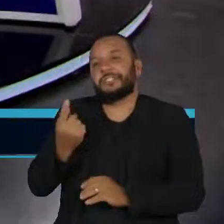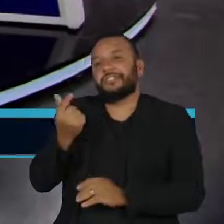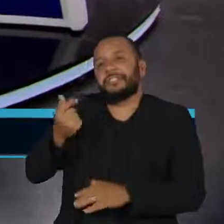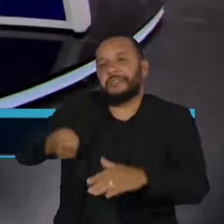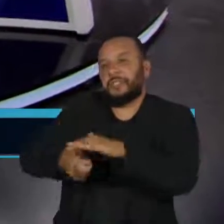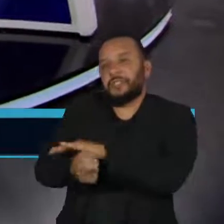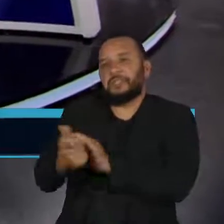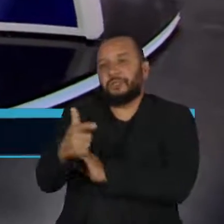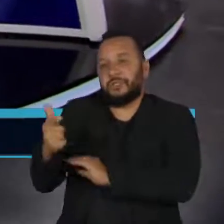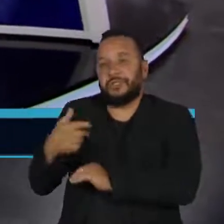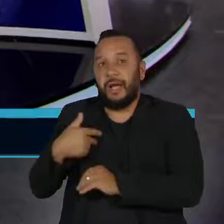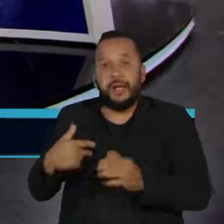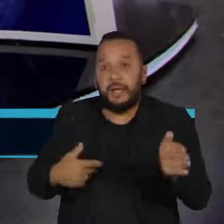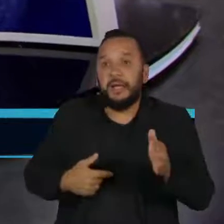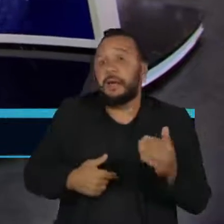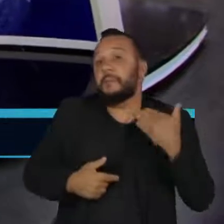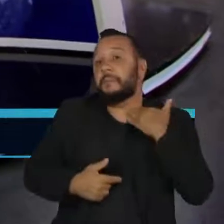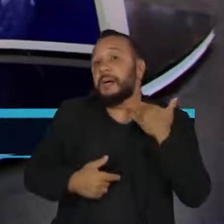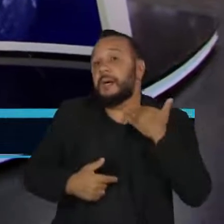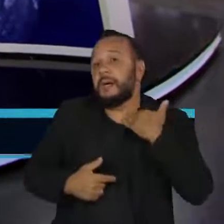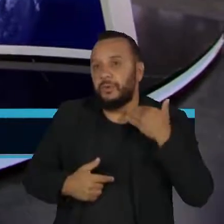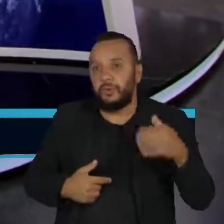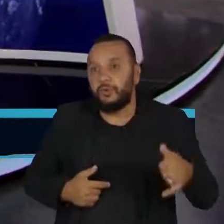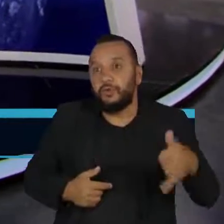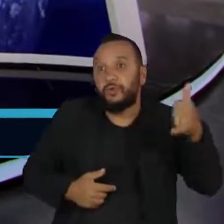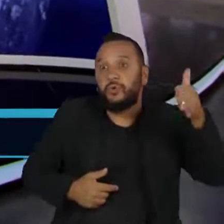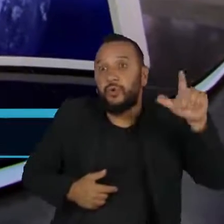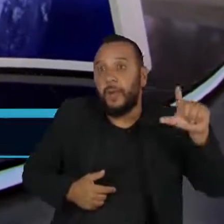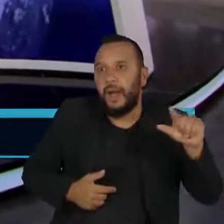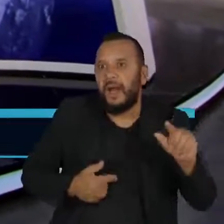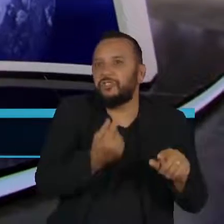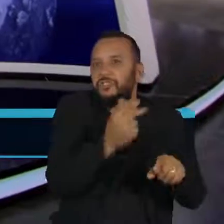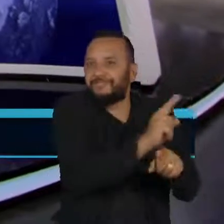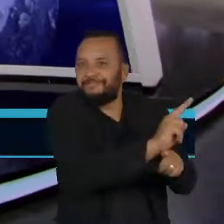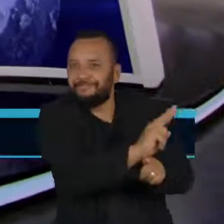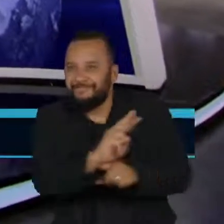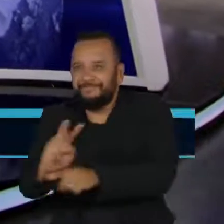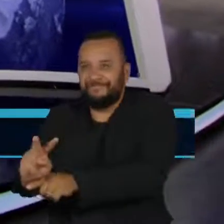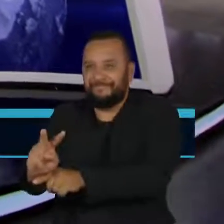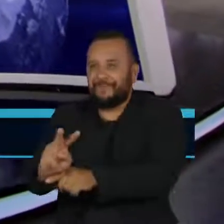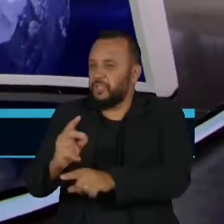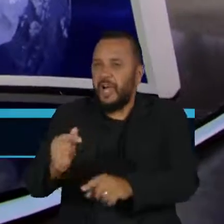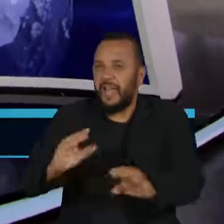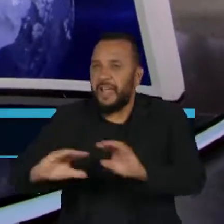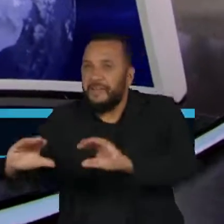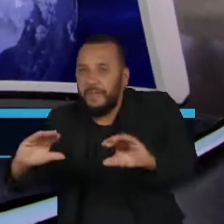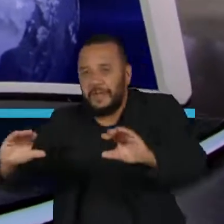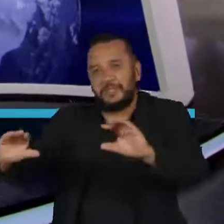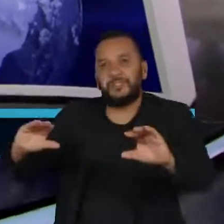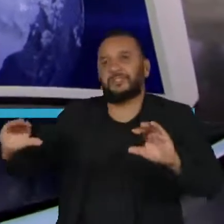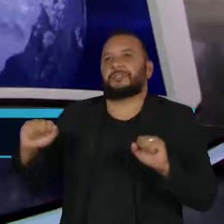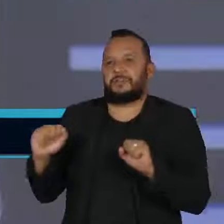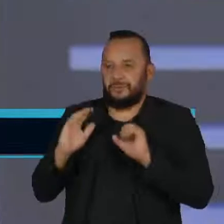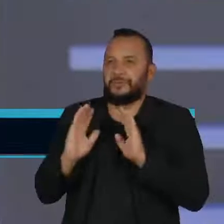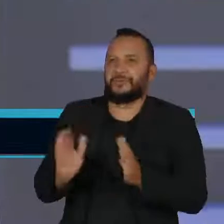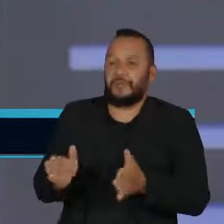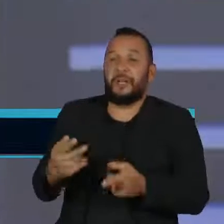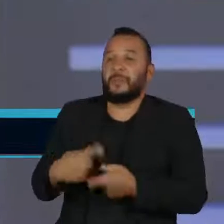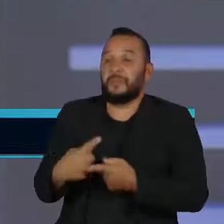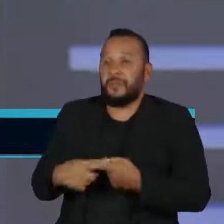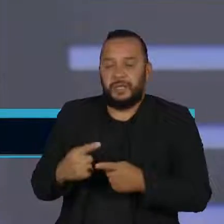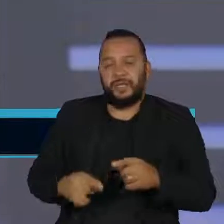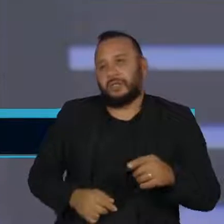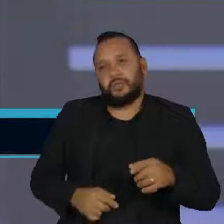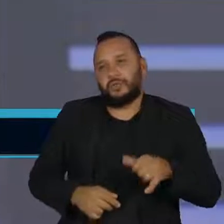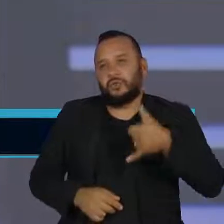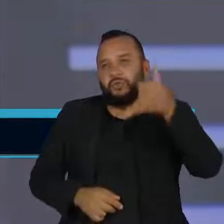foram nos bancos, que estavam com um capital muito barato, tomaram esse capital e investiram depois o capital, porque o juro não é fixo